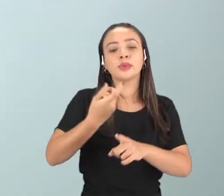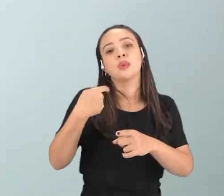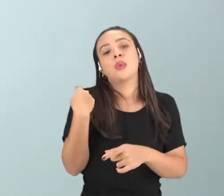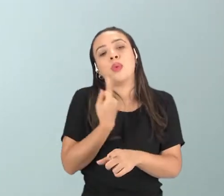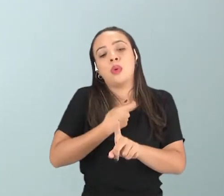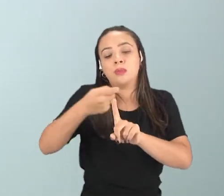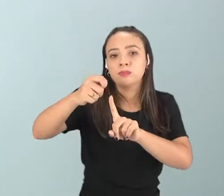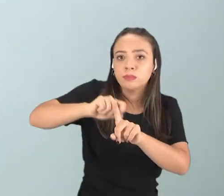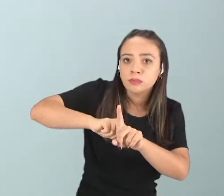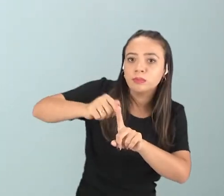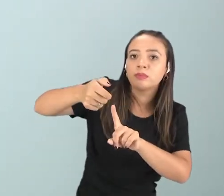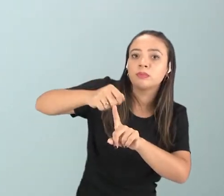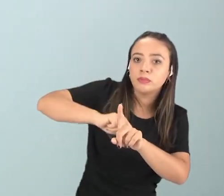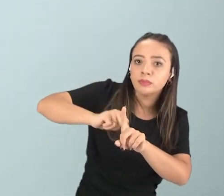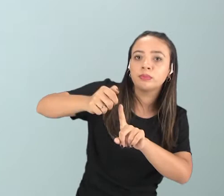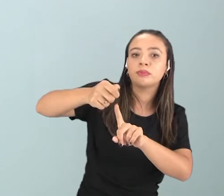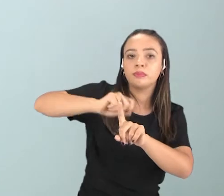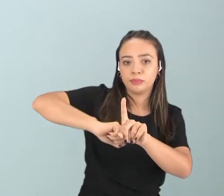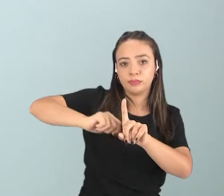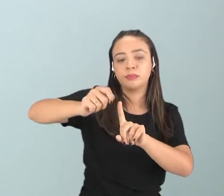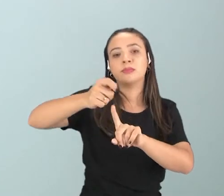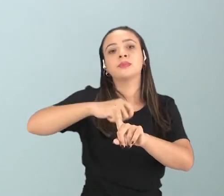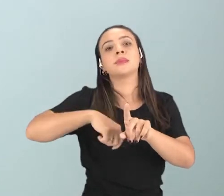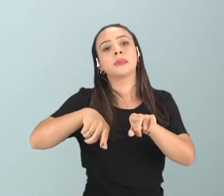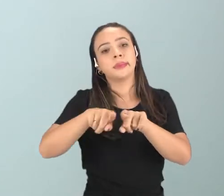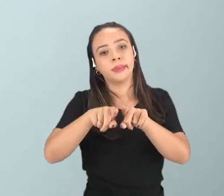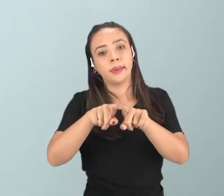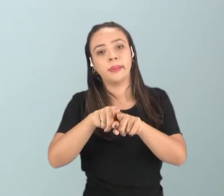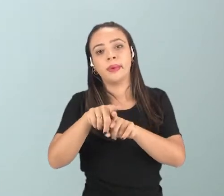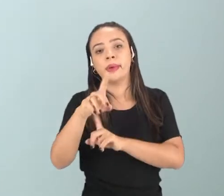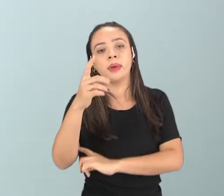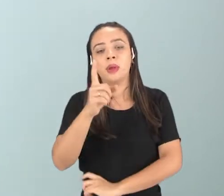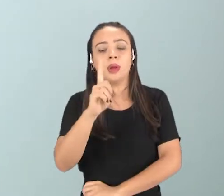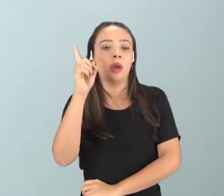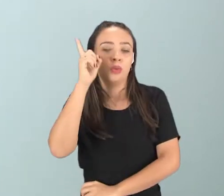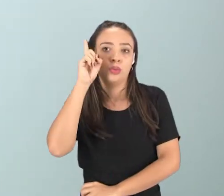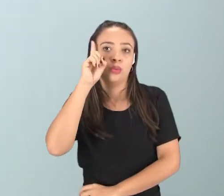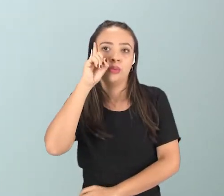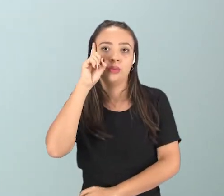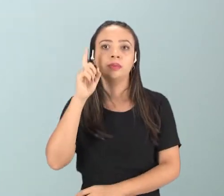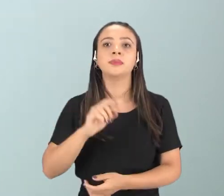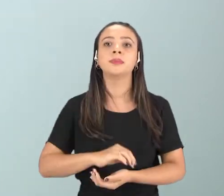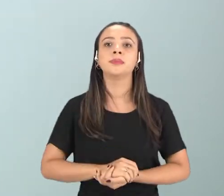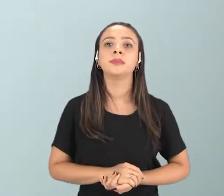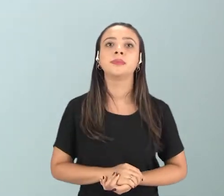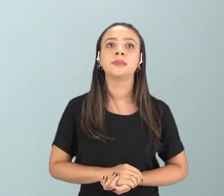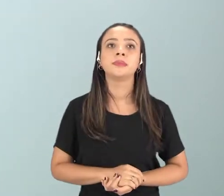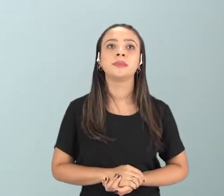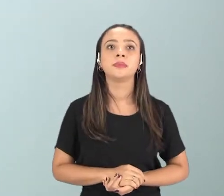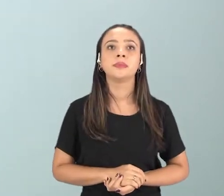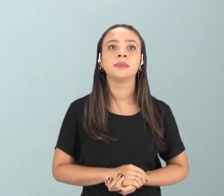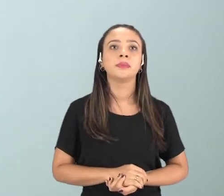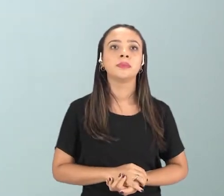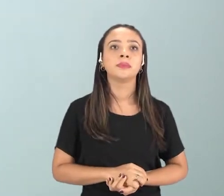no nosso ritmo circadiano, no nosso dia a dia de uma forma geral, tá bom? Então vamos começar.